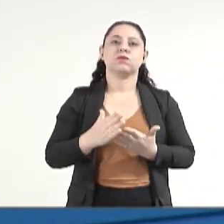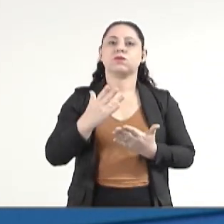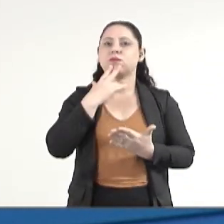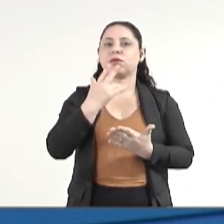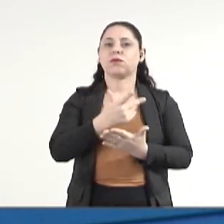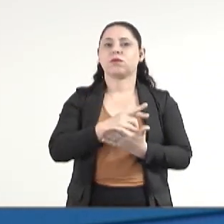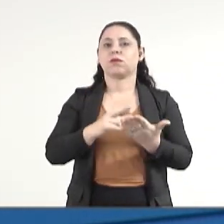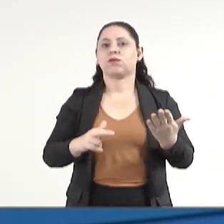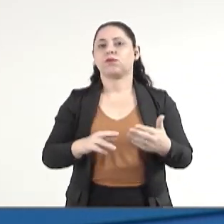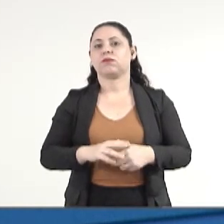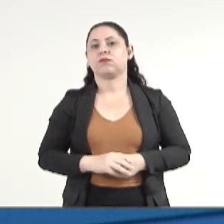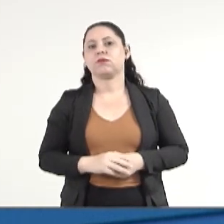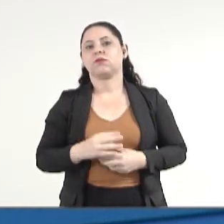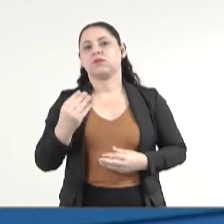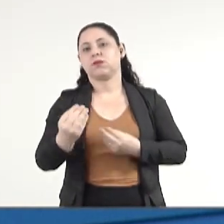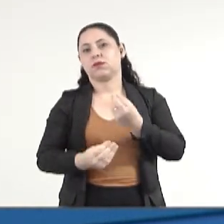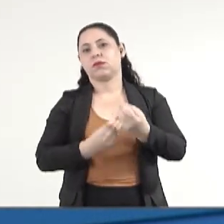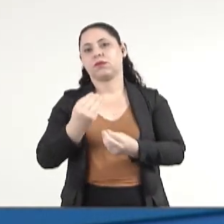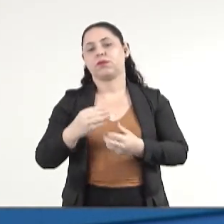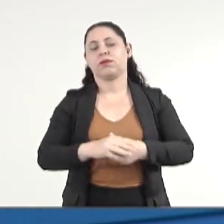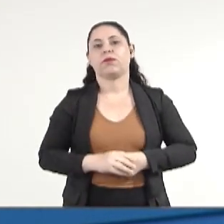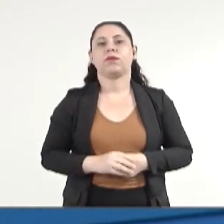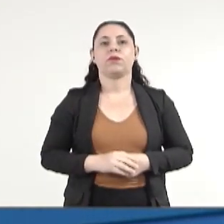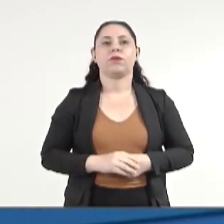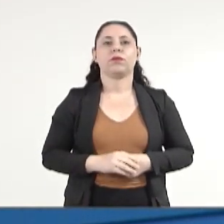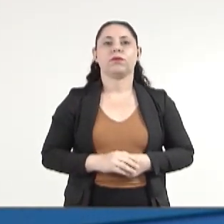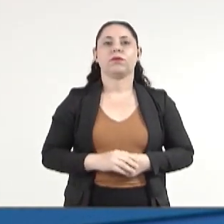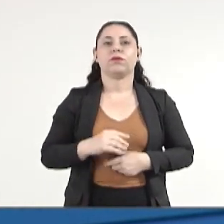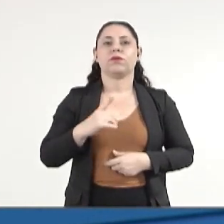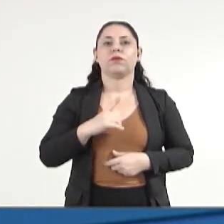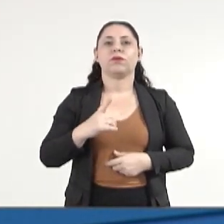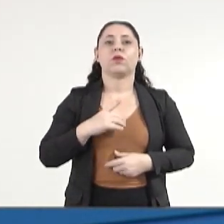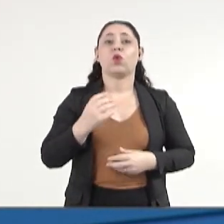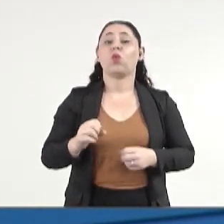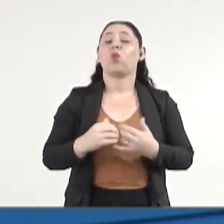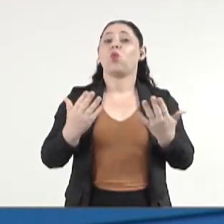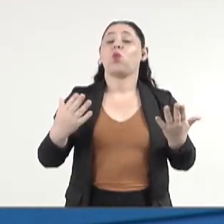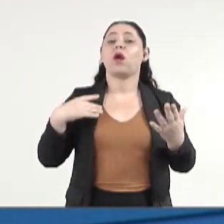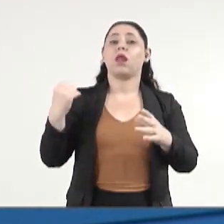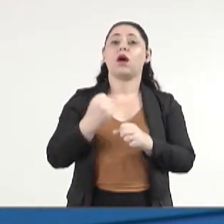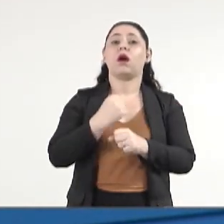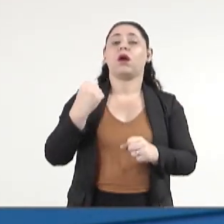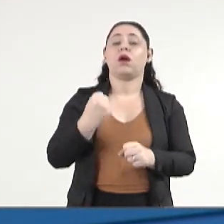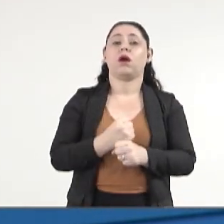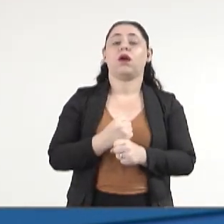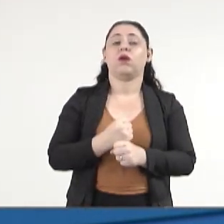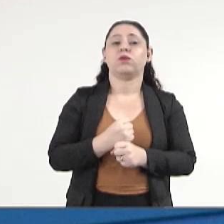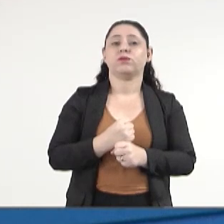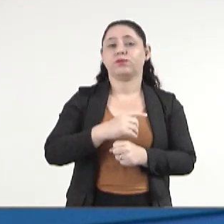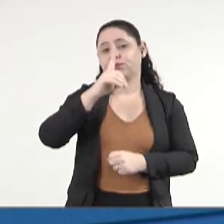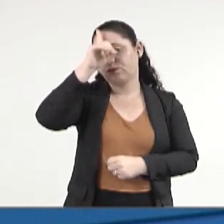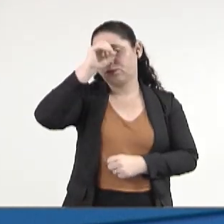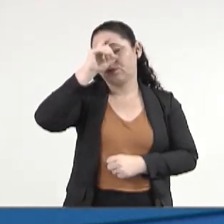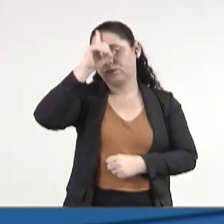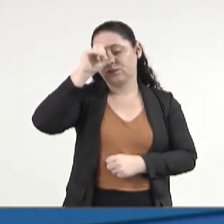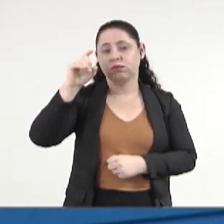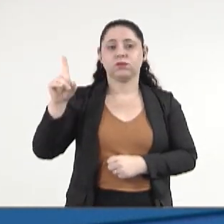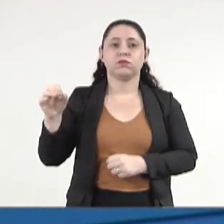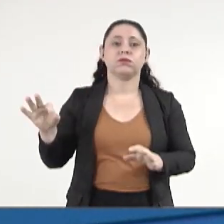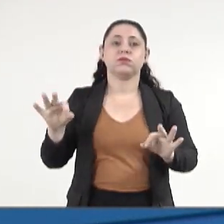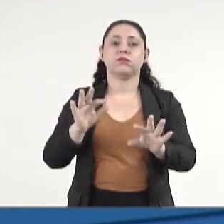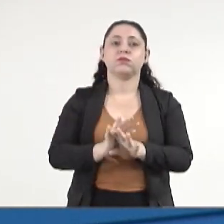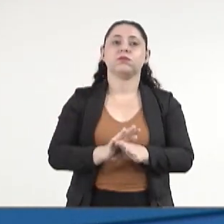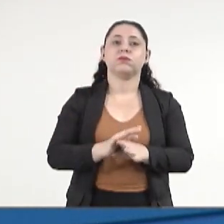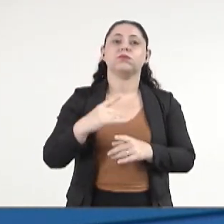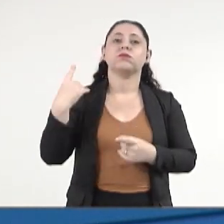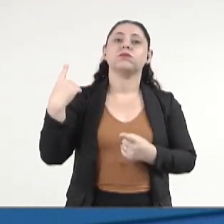com esse requerimento. De que forma está esse cronograma, quando essa obra do Hospital Regional de Dourados será concluída